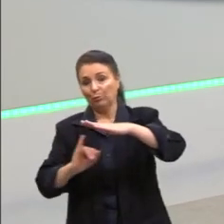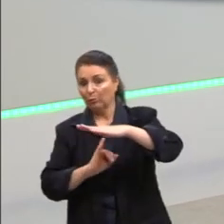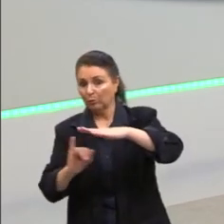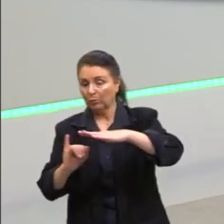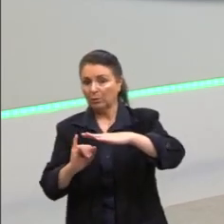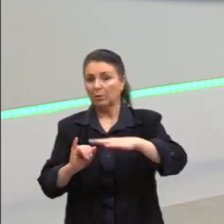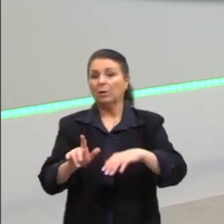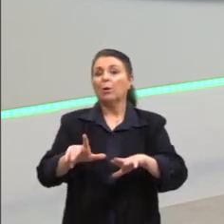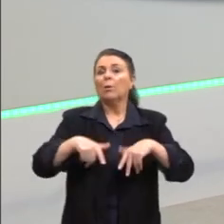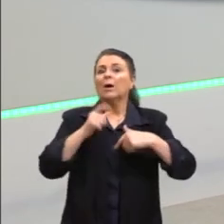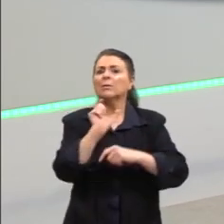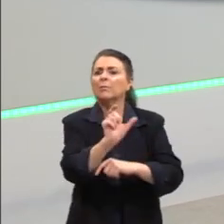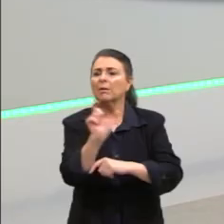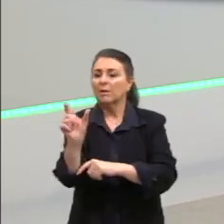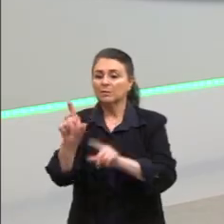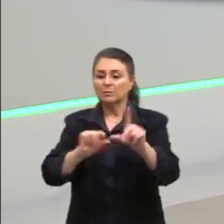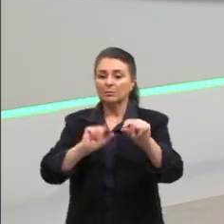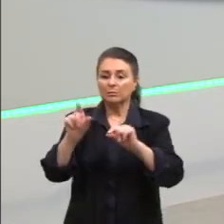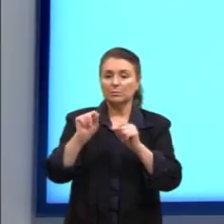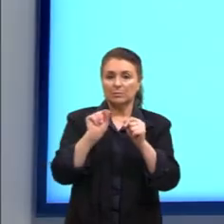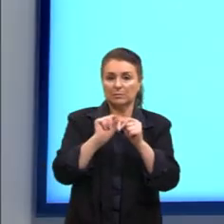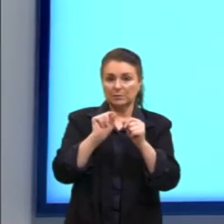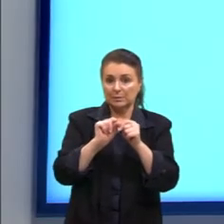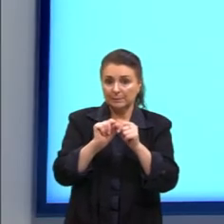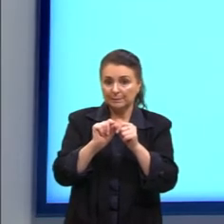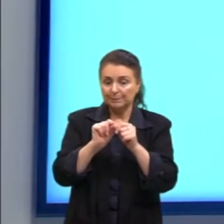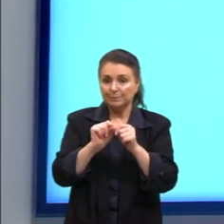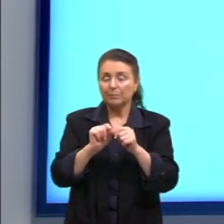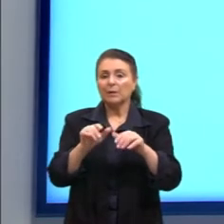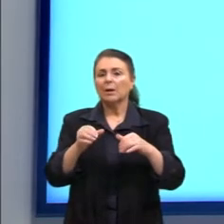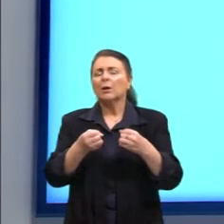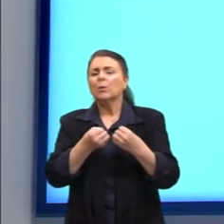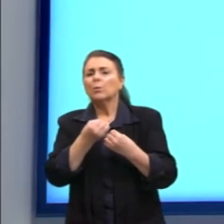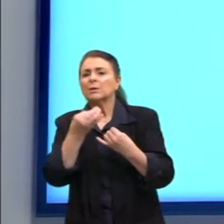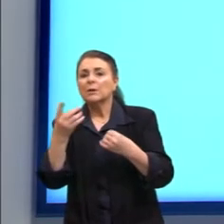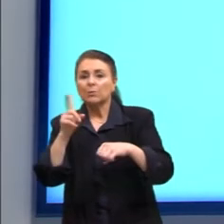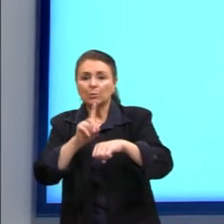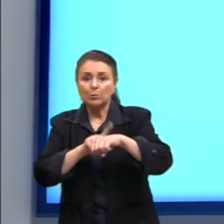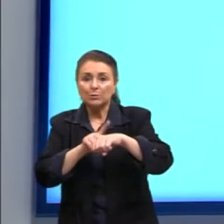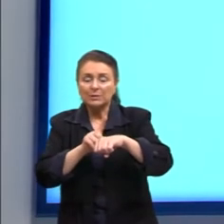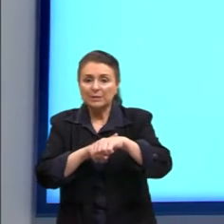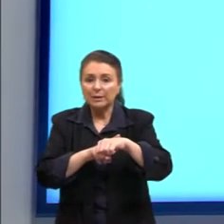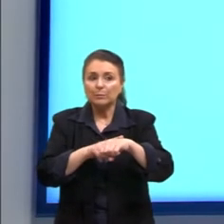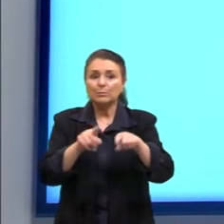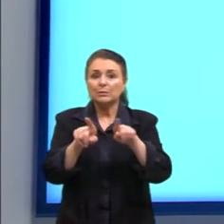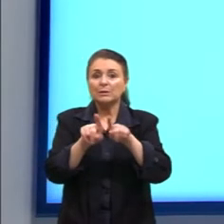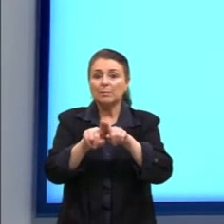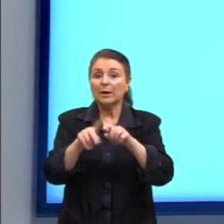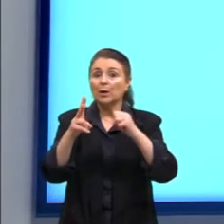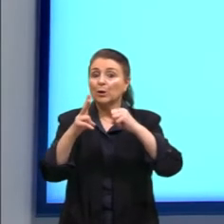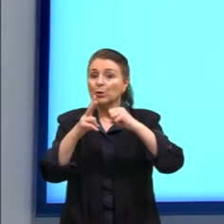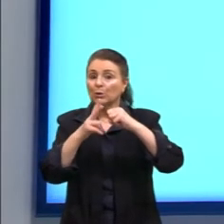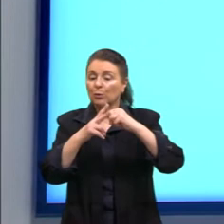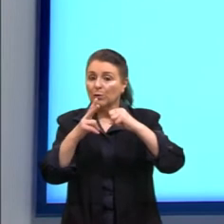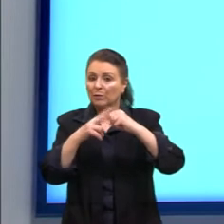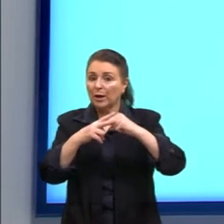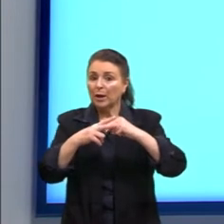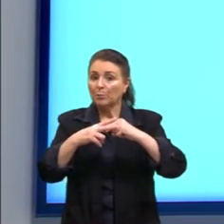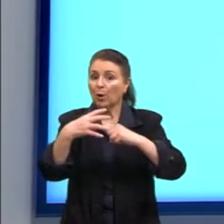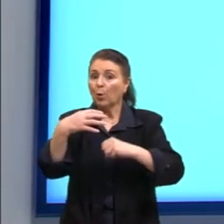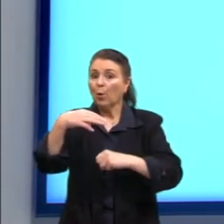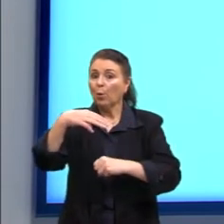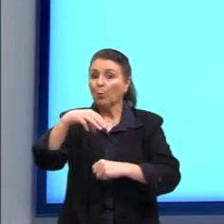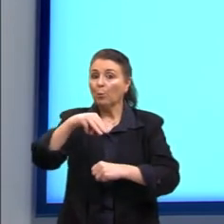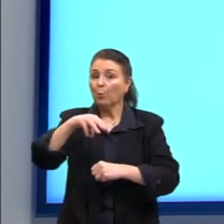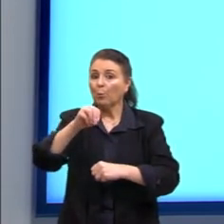as palavras que eu escolho, né? Quais são os tempos e os modos verbais? Isso aqui tem muita questão